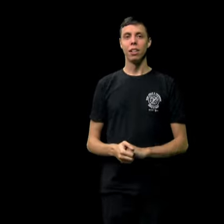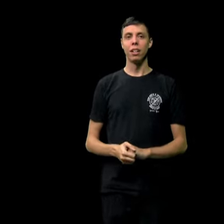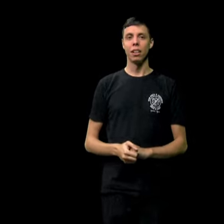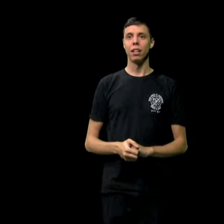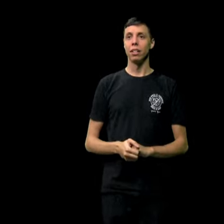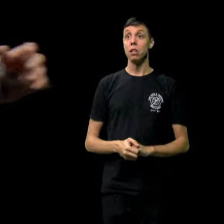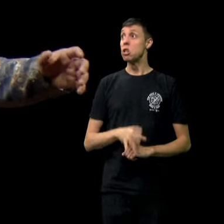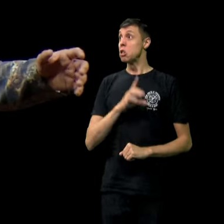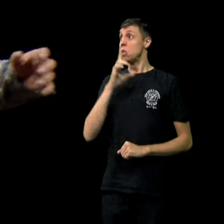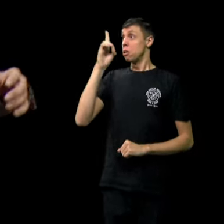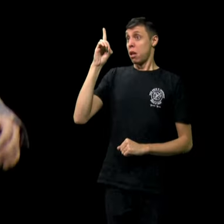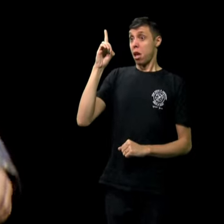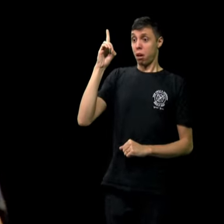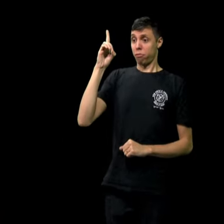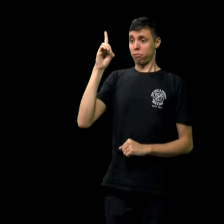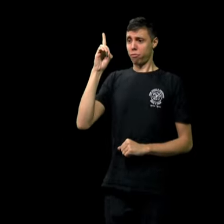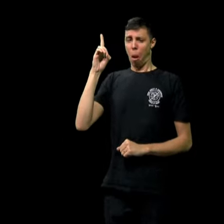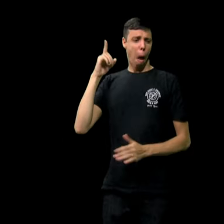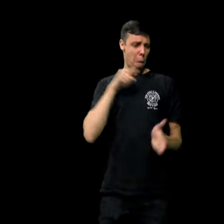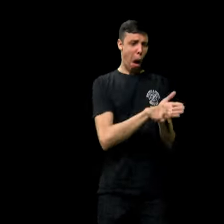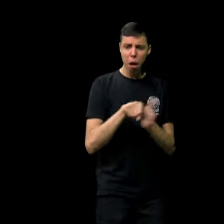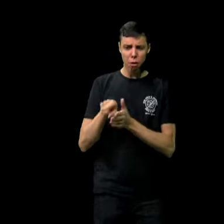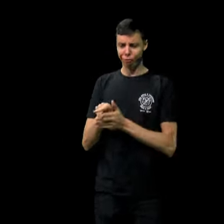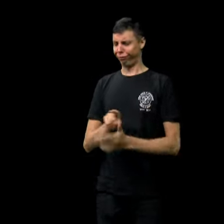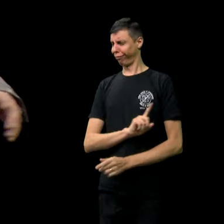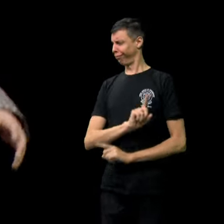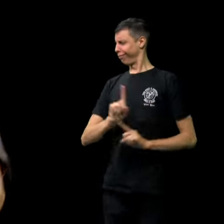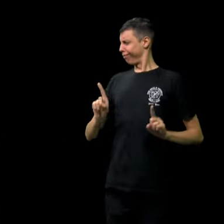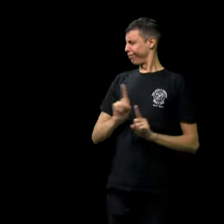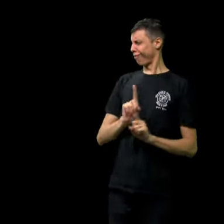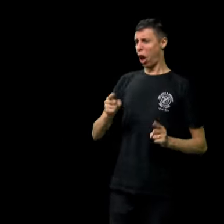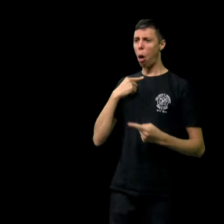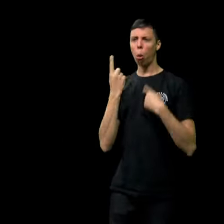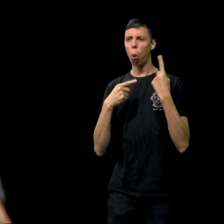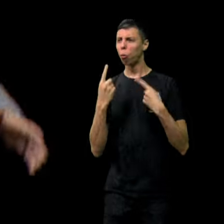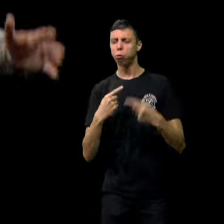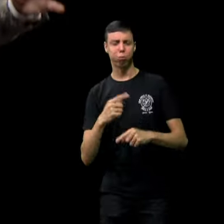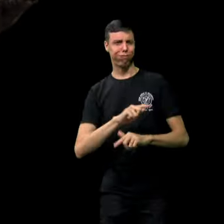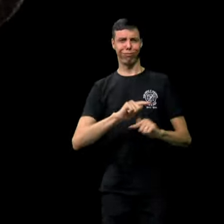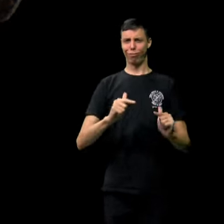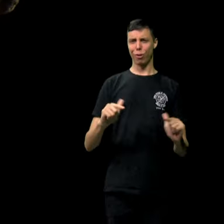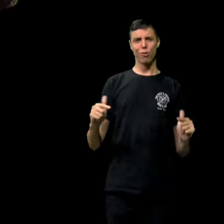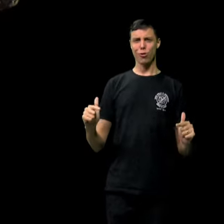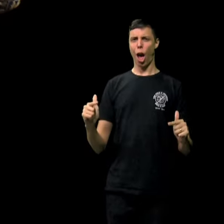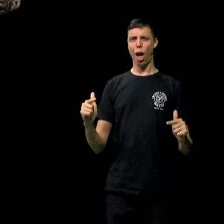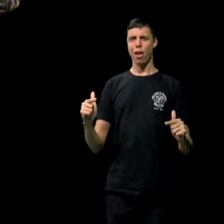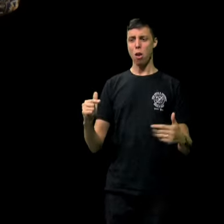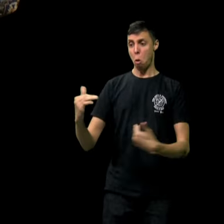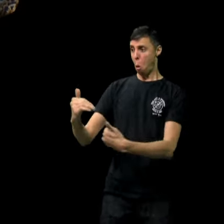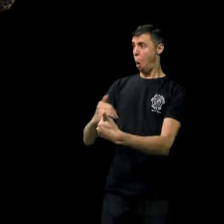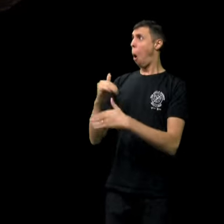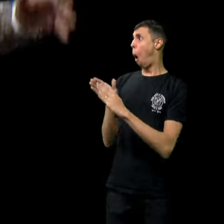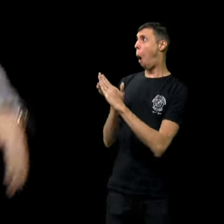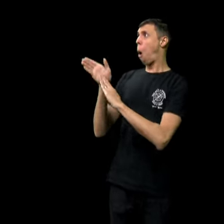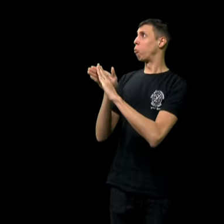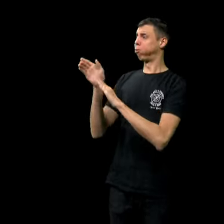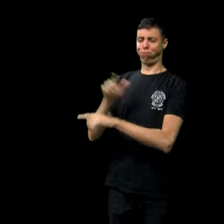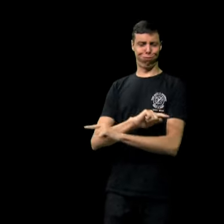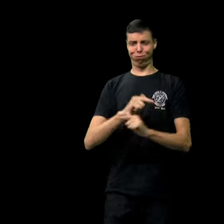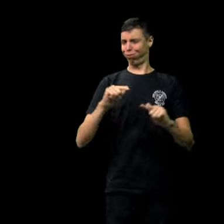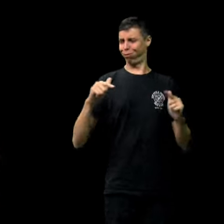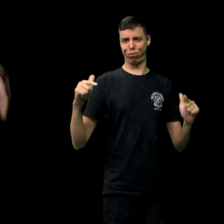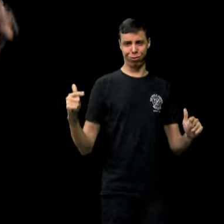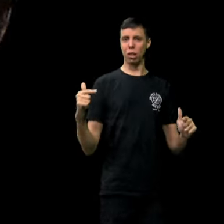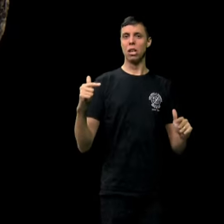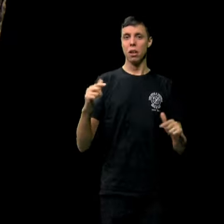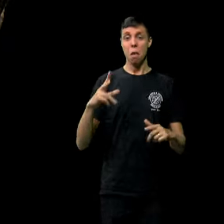Ele não tem a quem consultar. Ele não tem conselheiro, ele se manifesta na plenitude do seu poder,